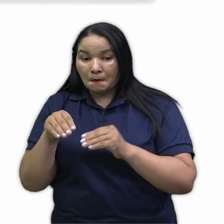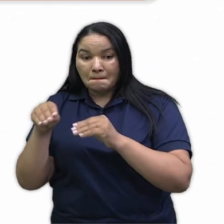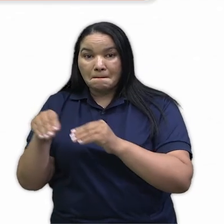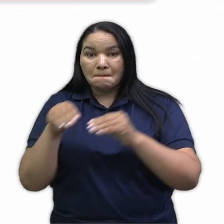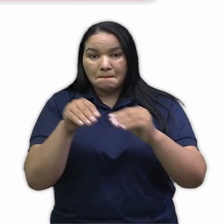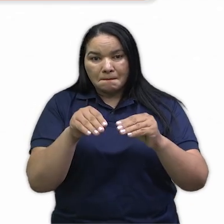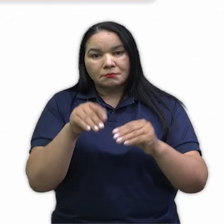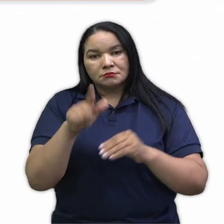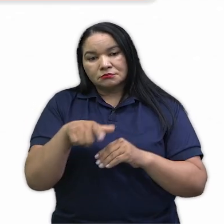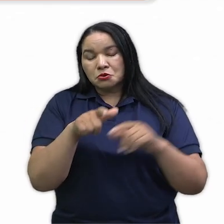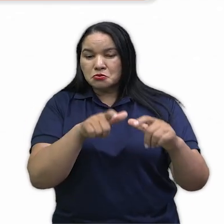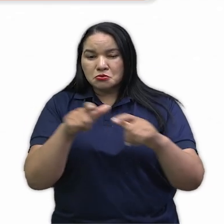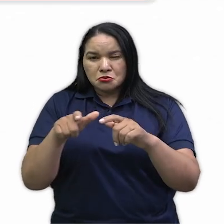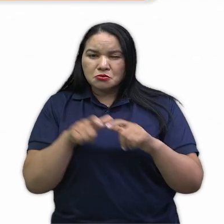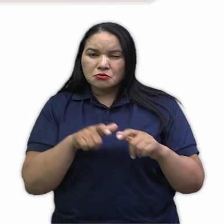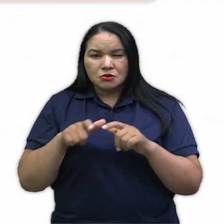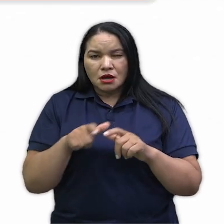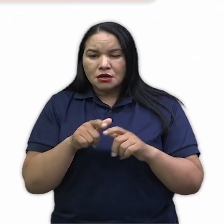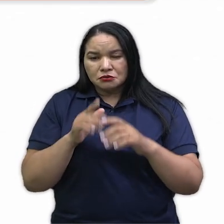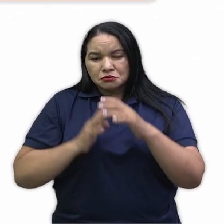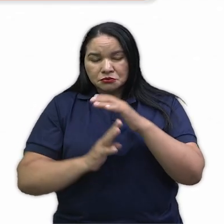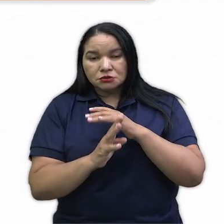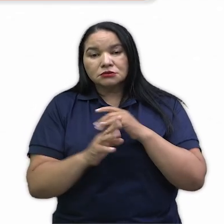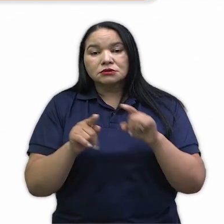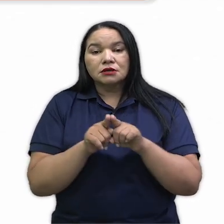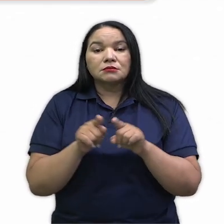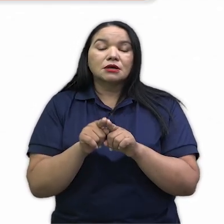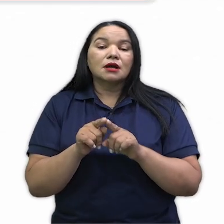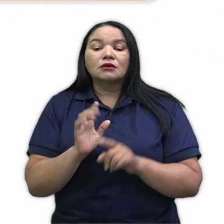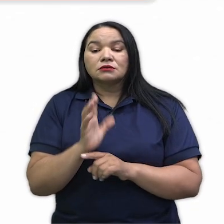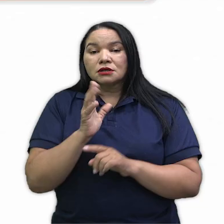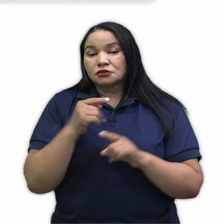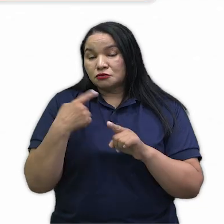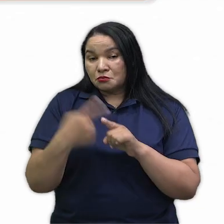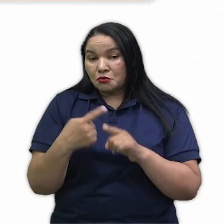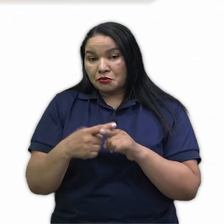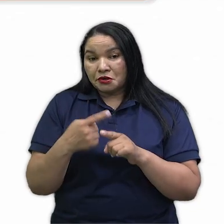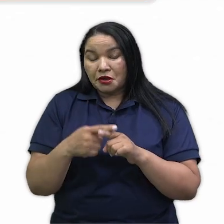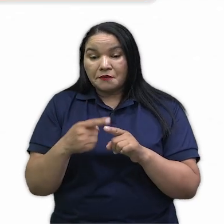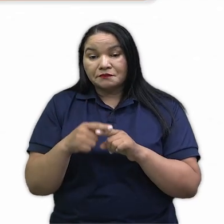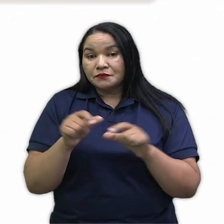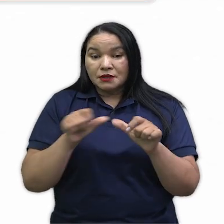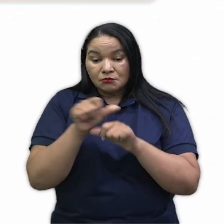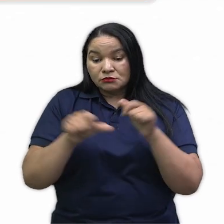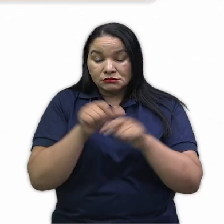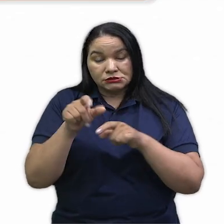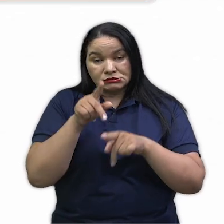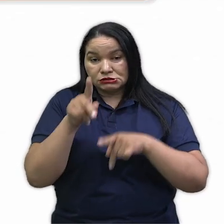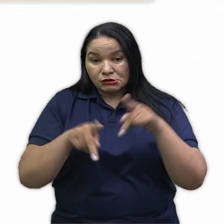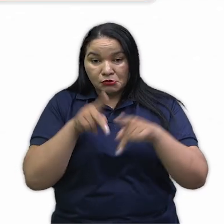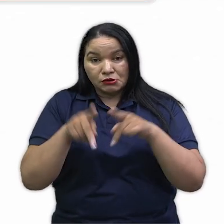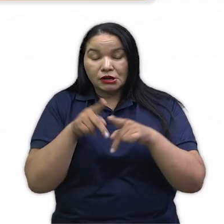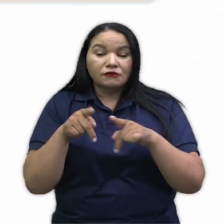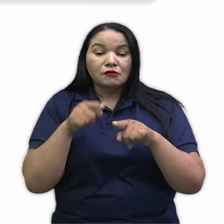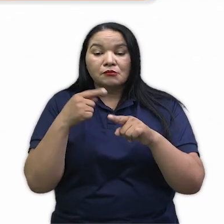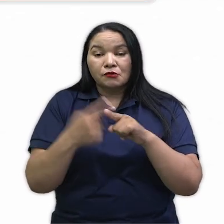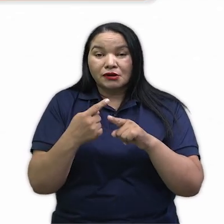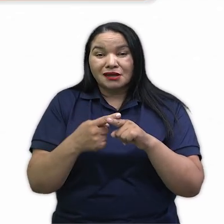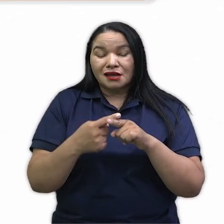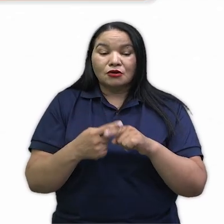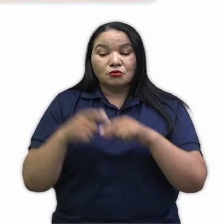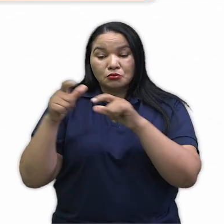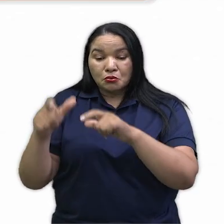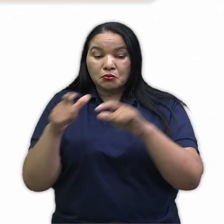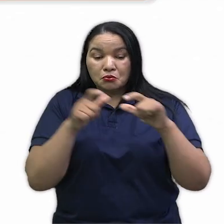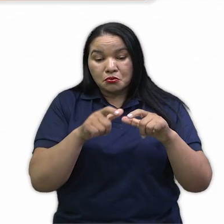movimentando, indo de lugar para o outro. Então, esse processo de migração também acaba refletindo nesses conceitos demográficos, porque engloba